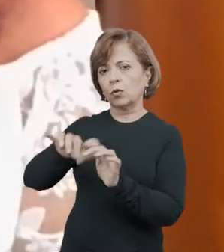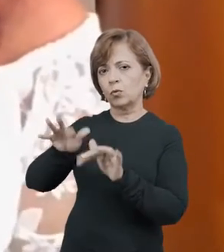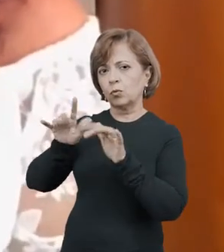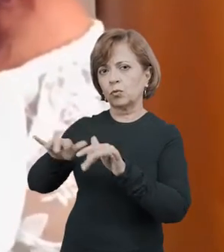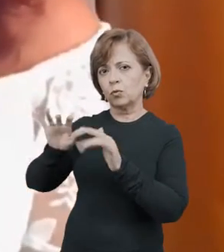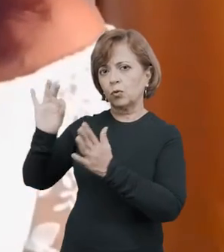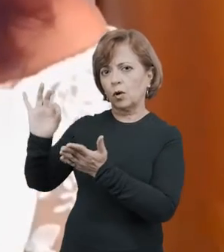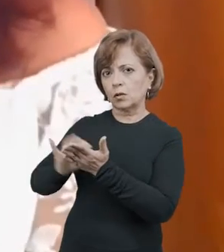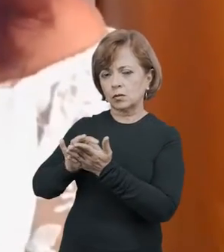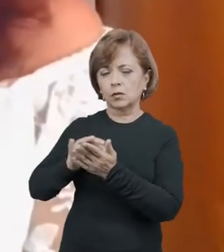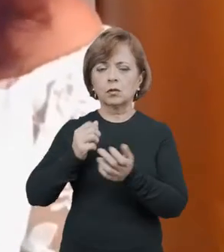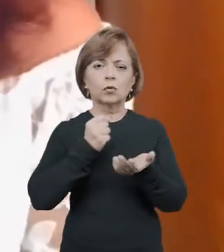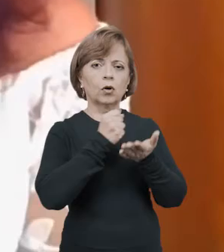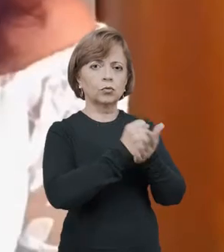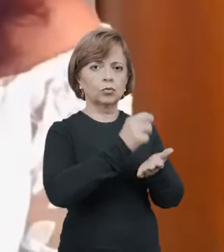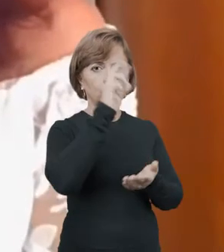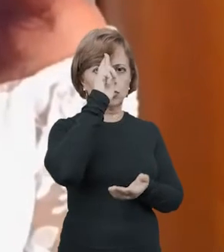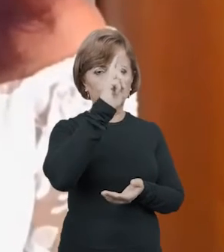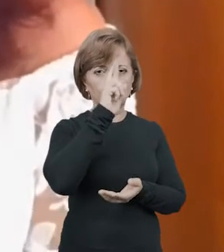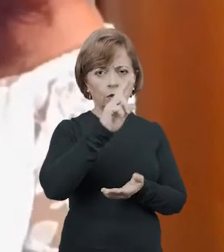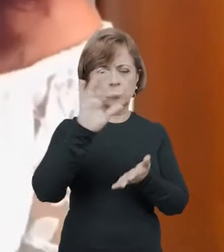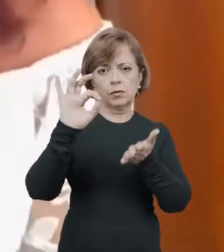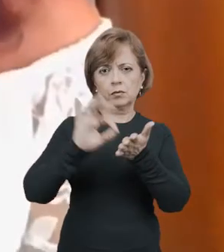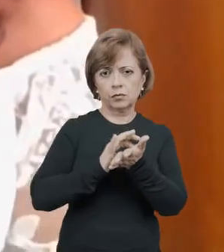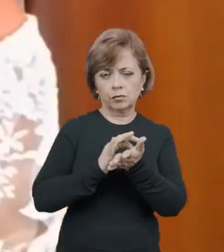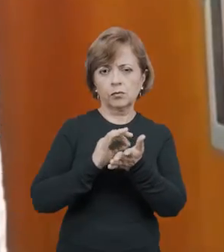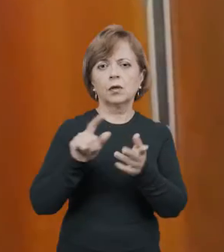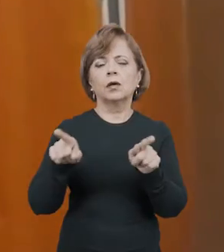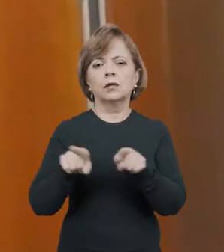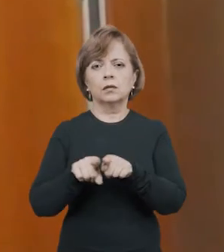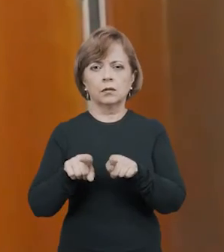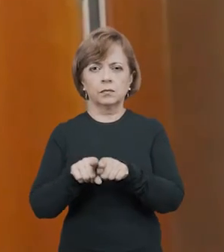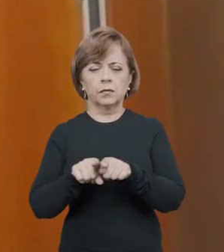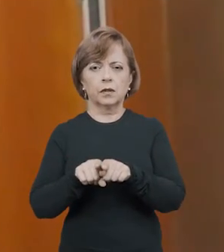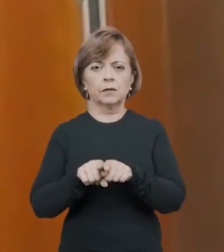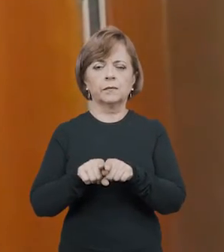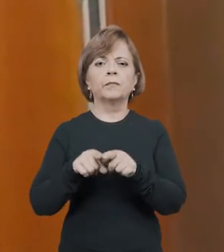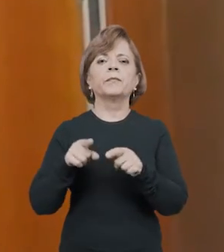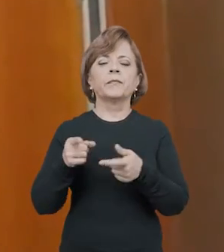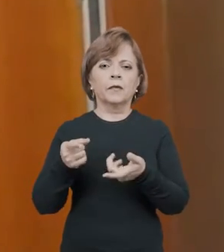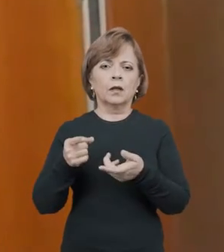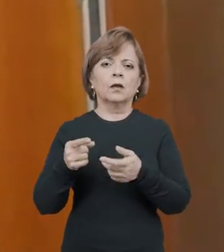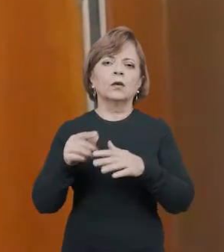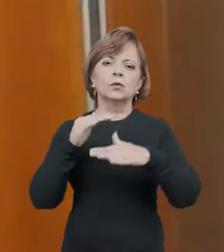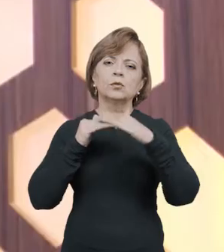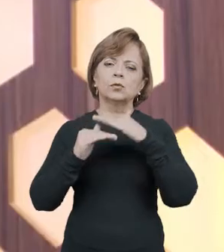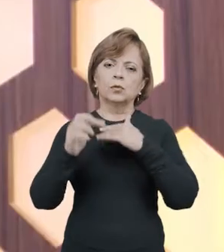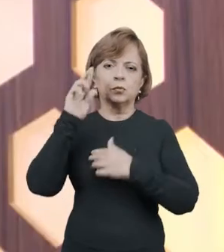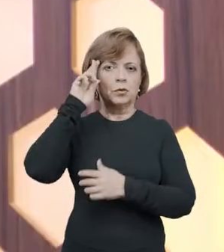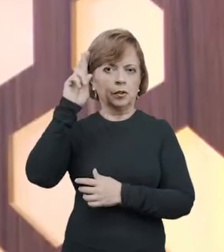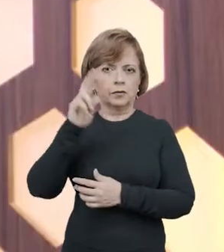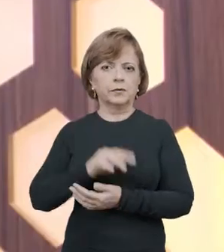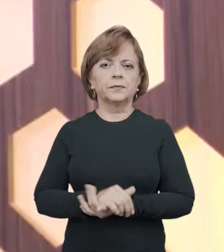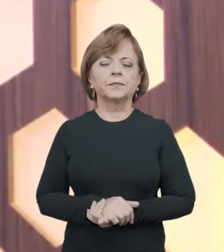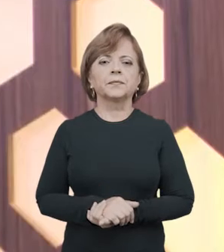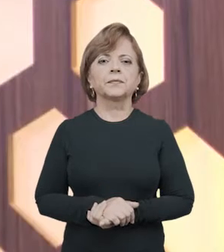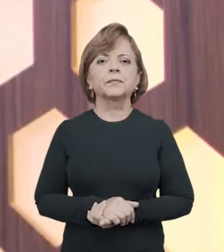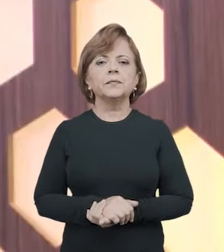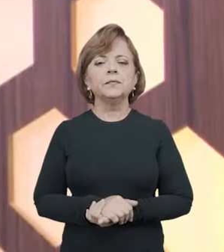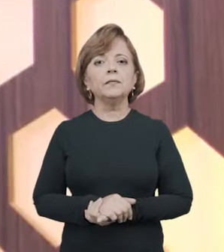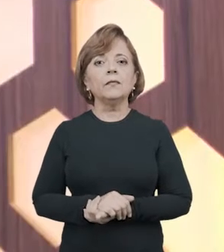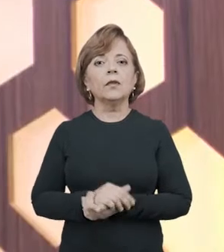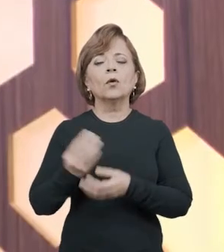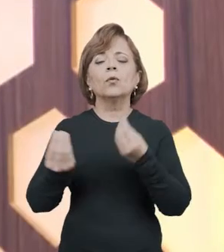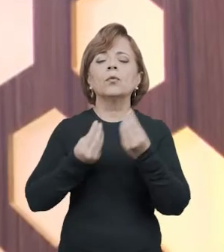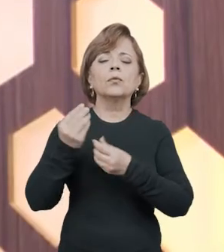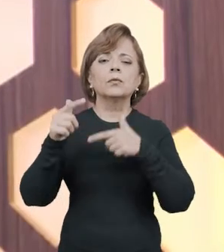que elaborou a peça, quanto do assessor-chefe da Assessoria de Recursos Constitucionais e também da subprocuradora. E doutora Edileia, como foi o